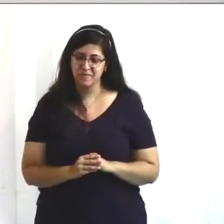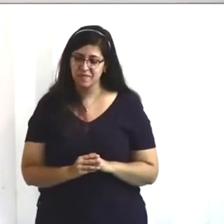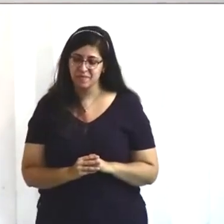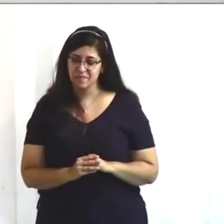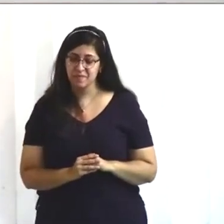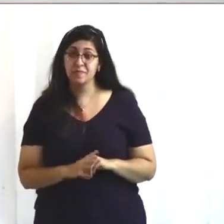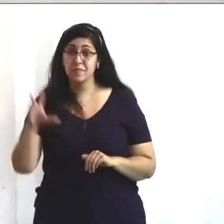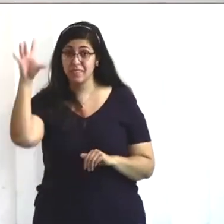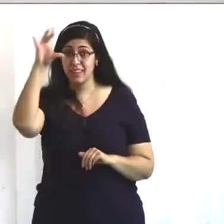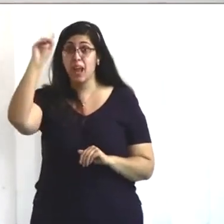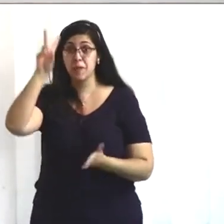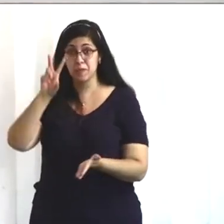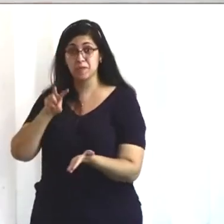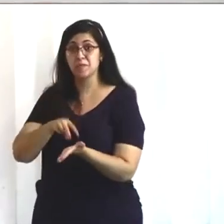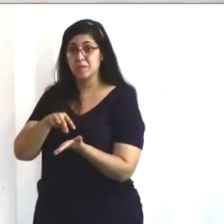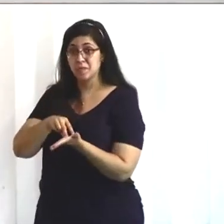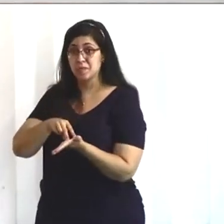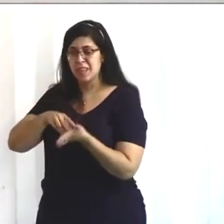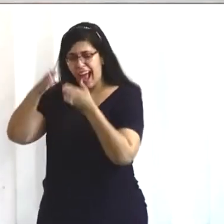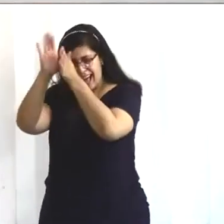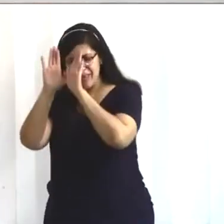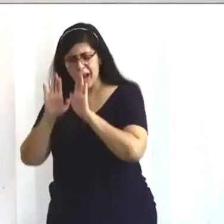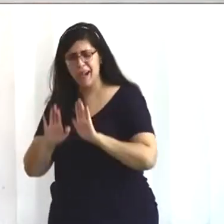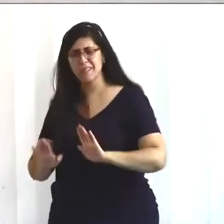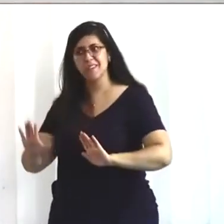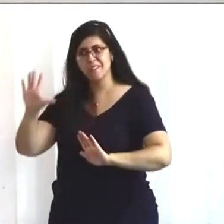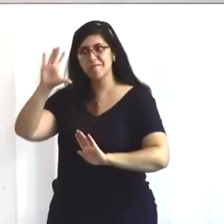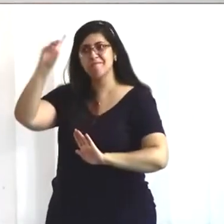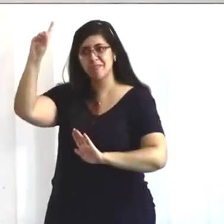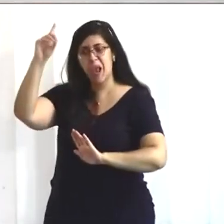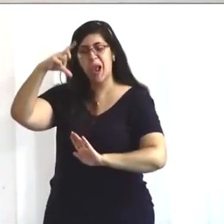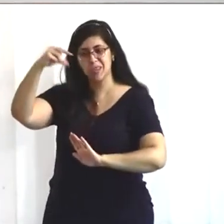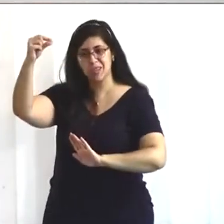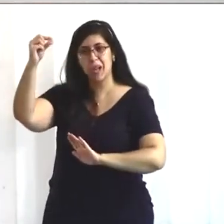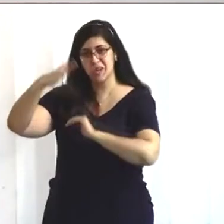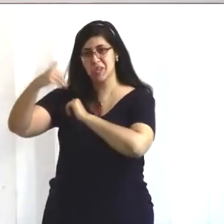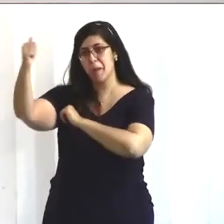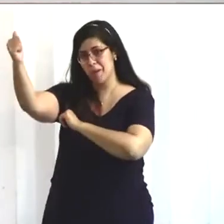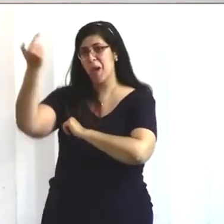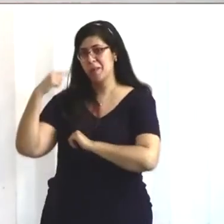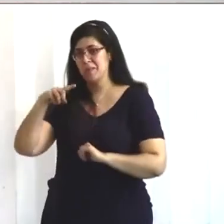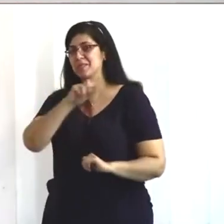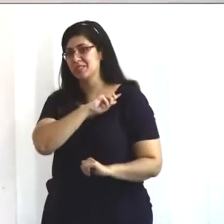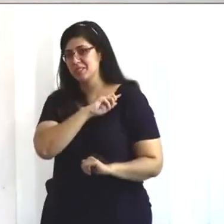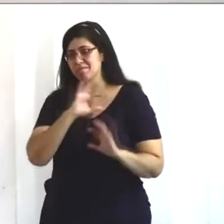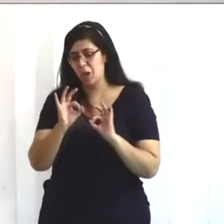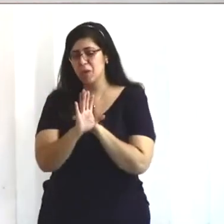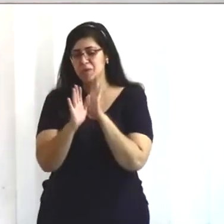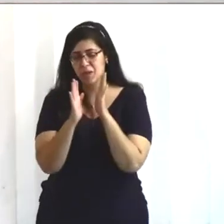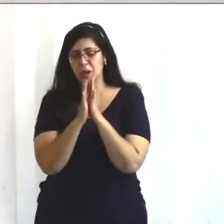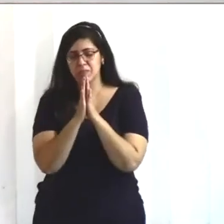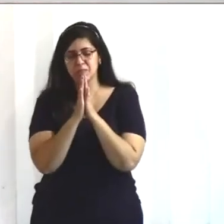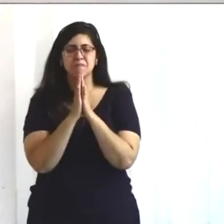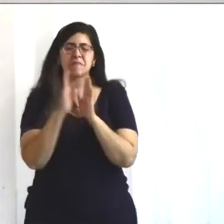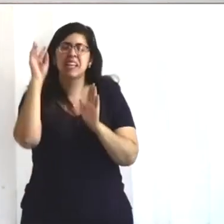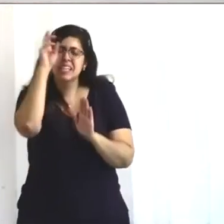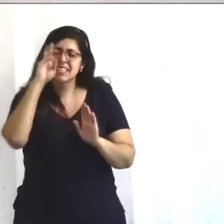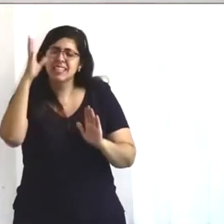dizendo: eu quero ter o direito de ser salvo e de não ser salvo. Mal sabem eles que ao pedirem o